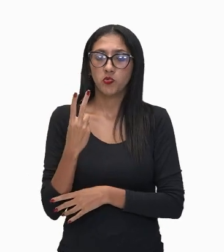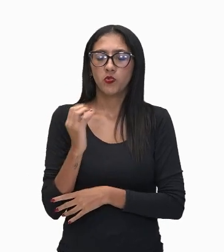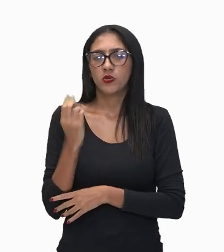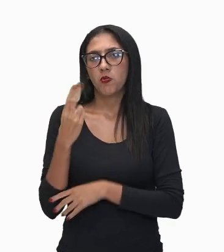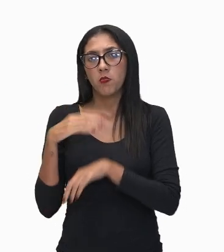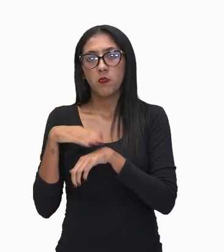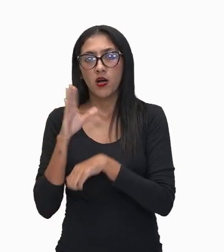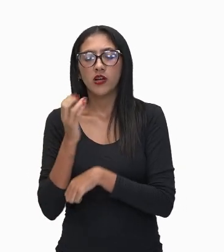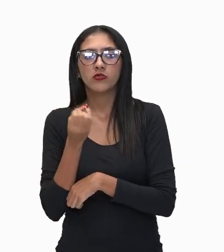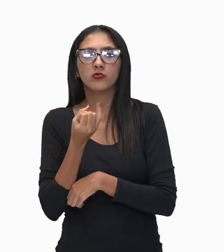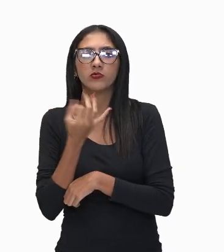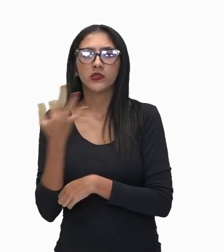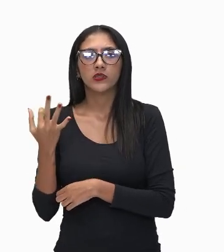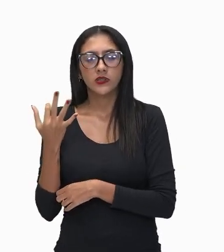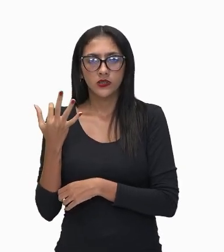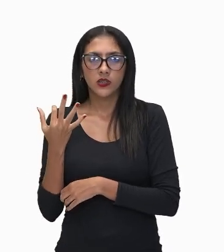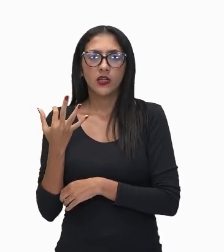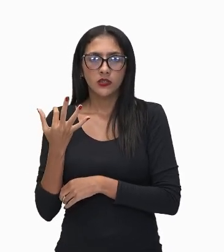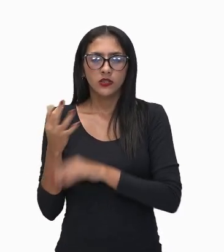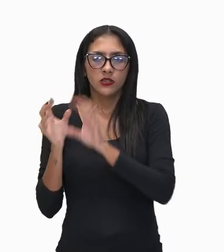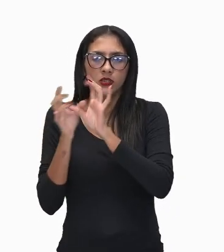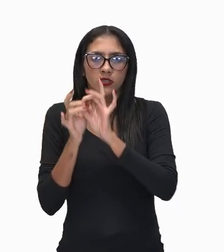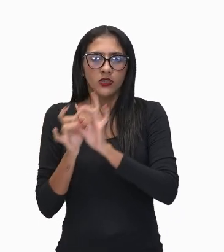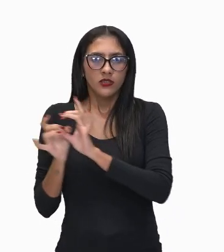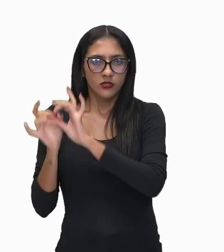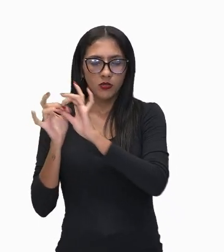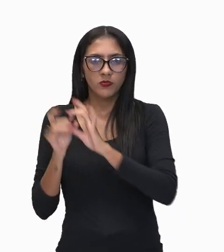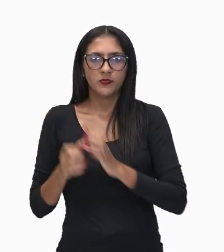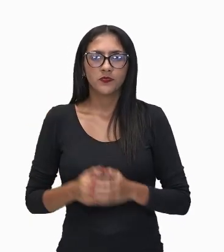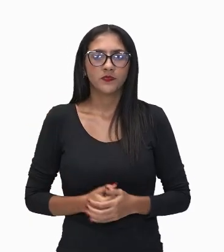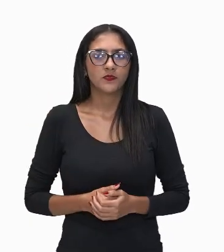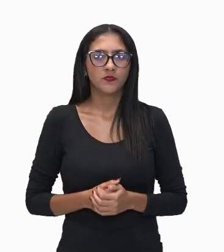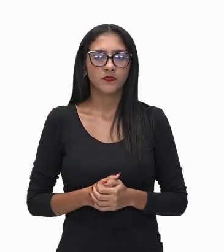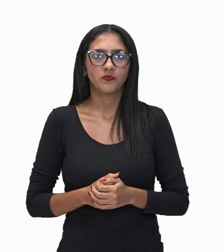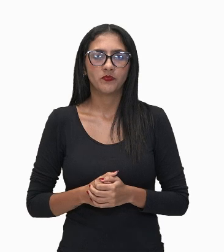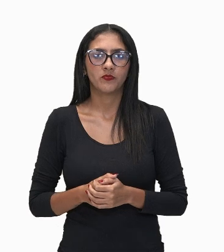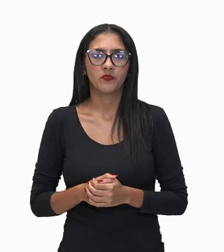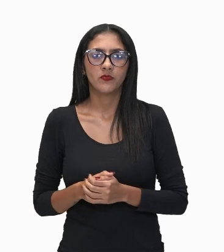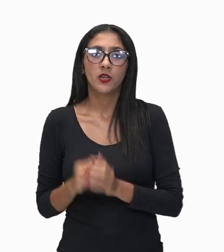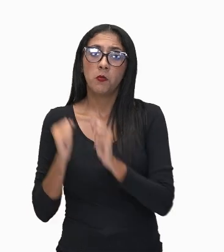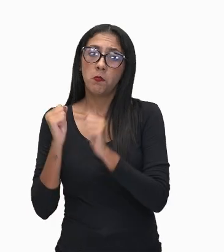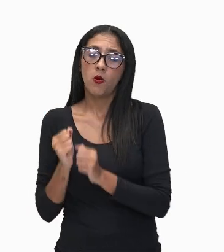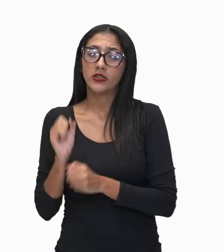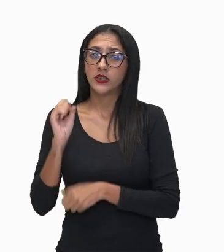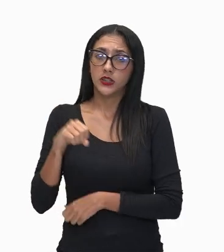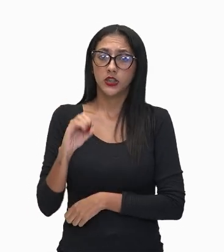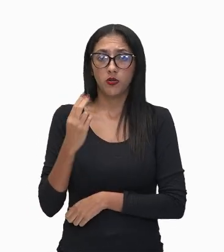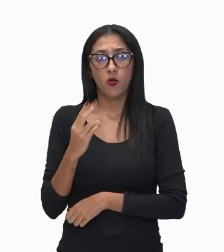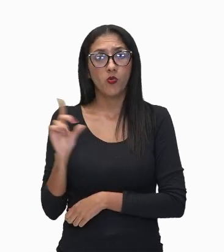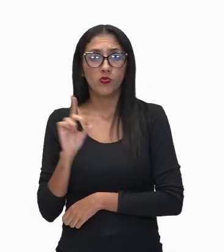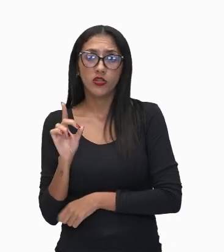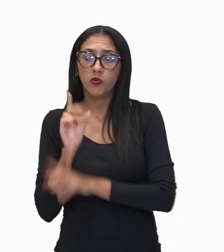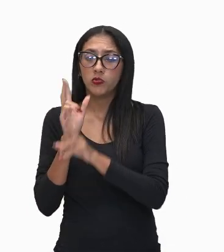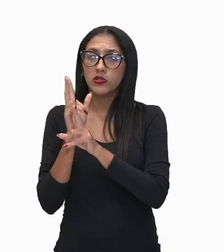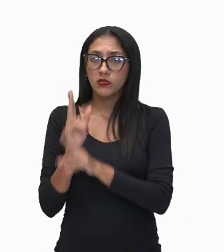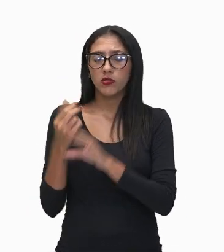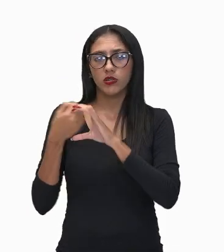cadeias polipeptídicas, que podem ou não ser iguais,